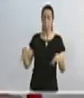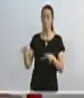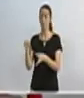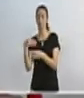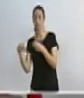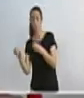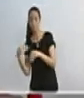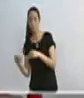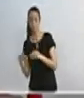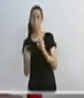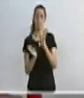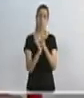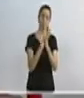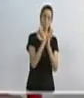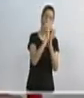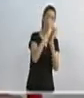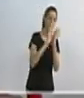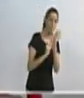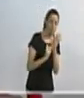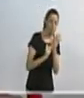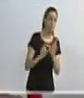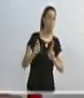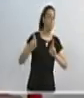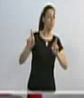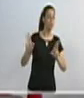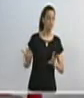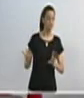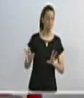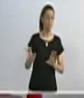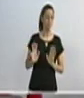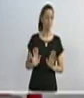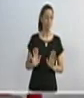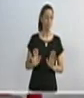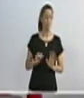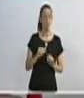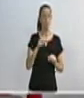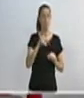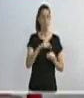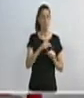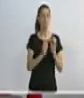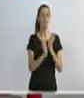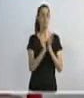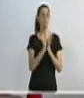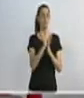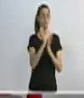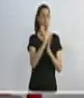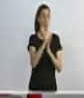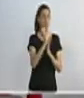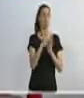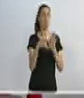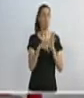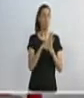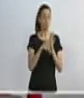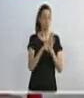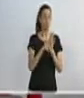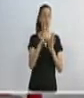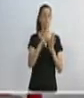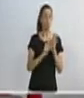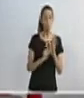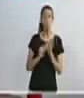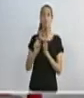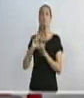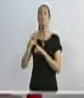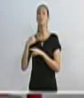coisa relacionada à atividade, a outra é relacionada à parte de fiscalização. Então, eu não